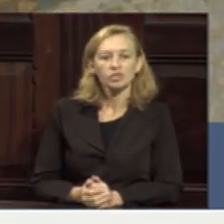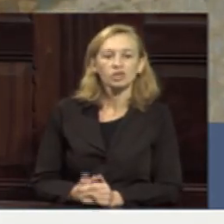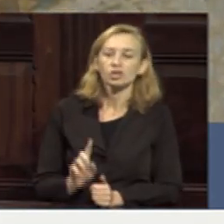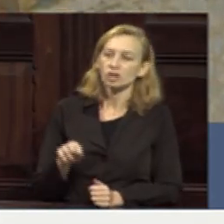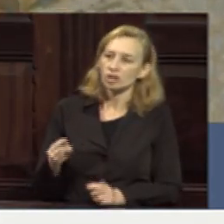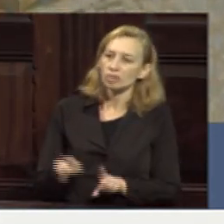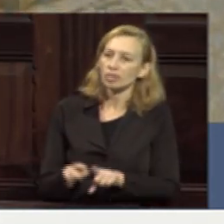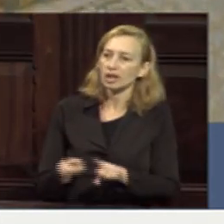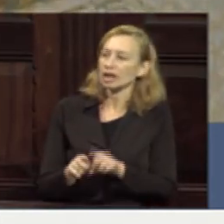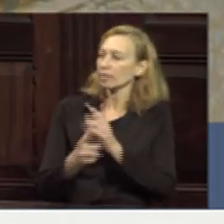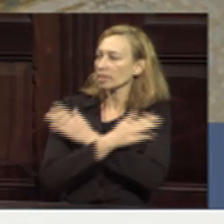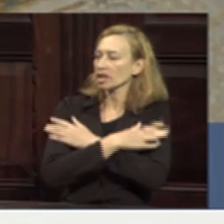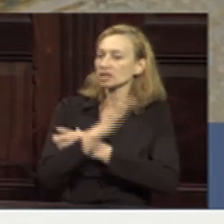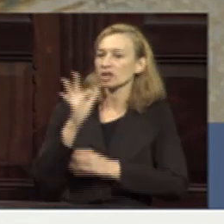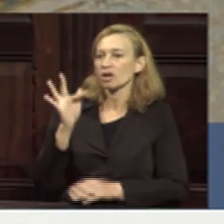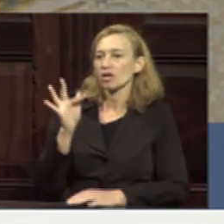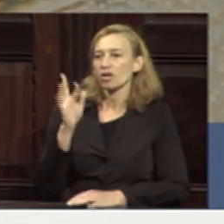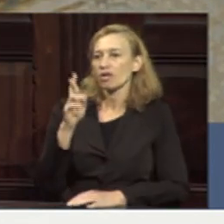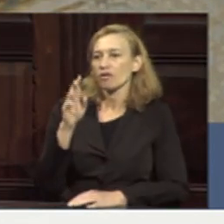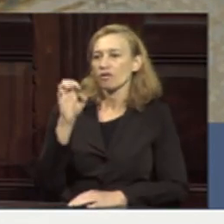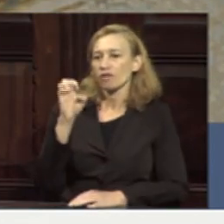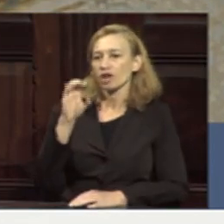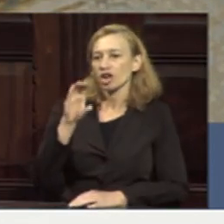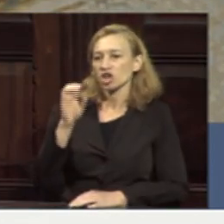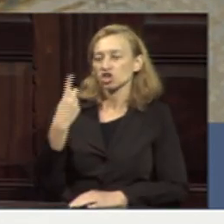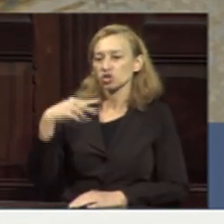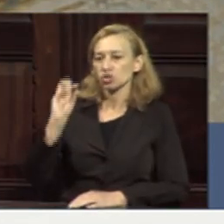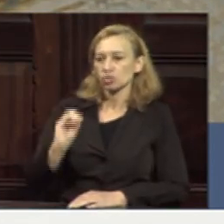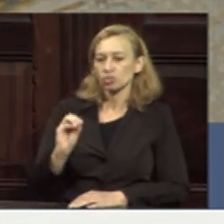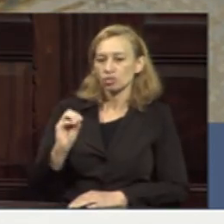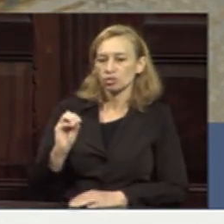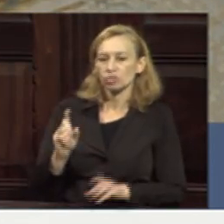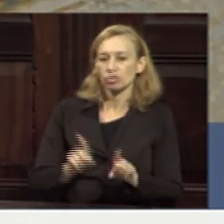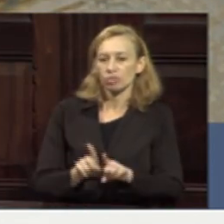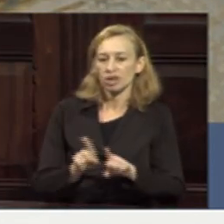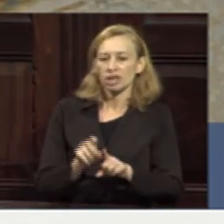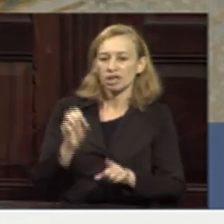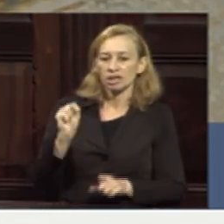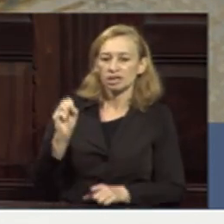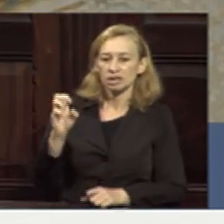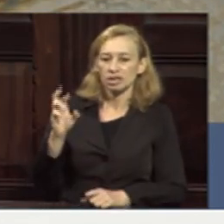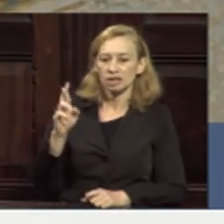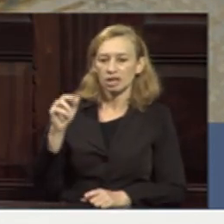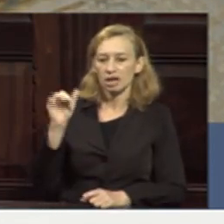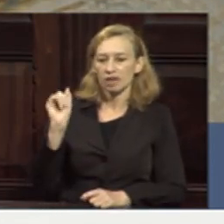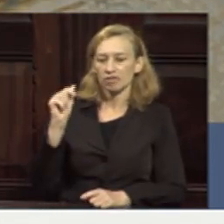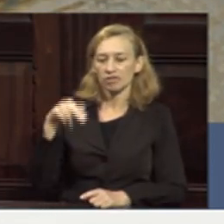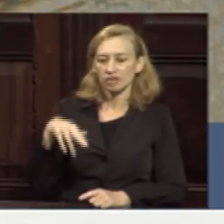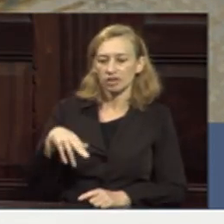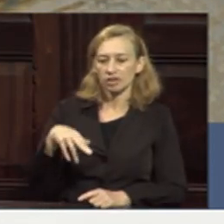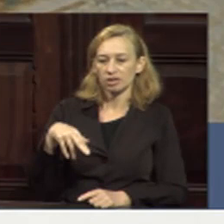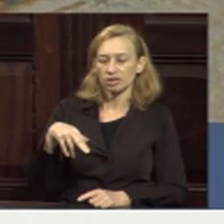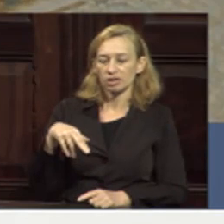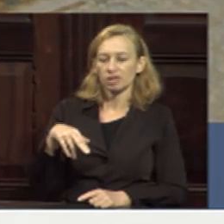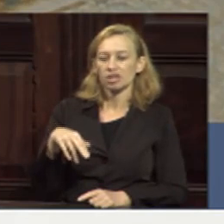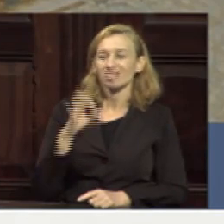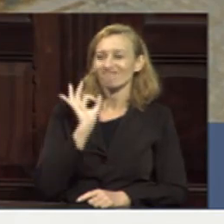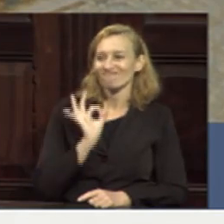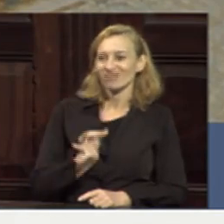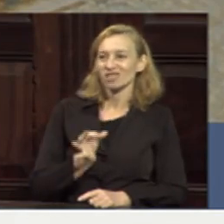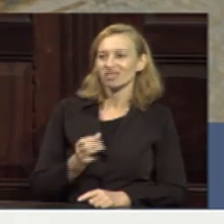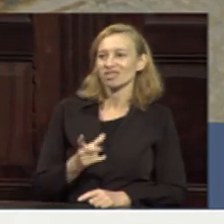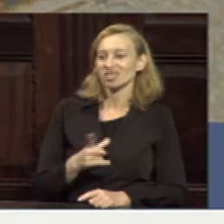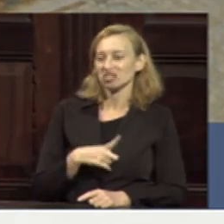ao Serafini, ao Anderson Nogueira. Tenha certeza de que